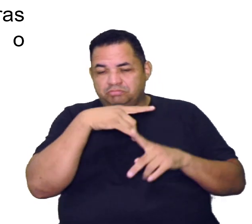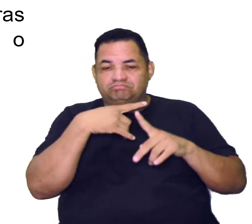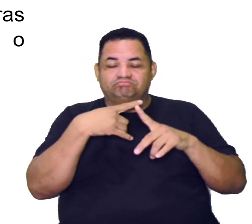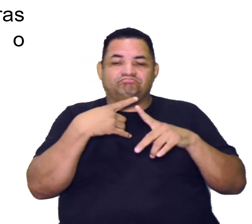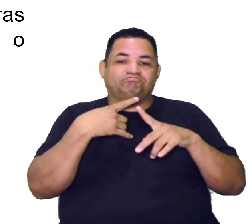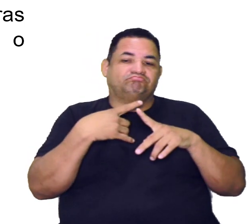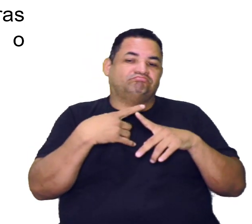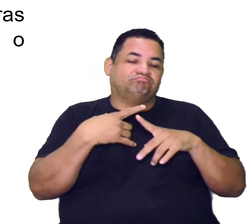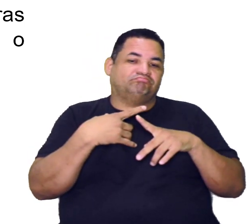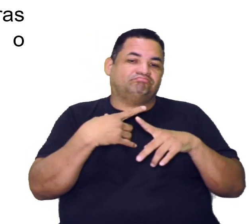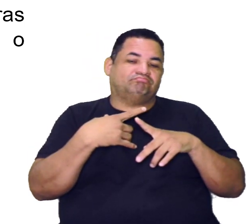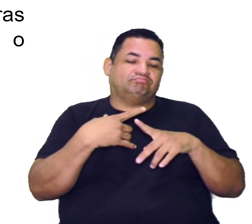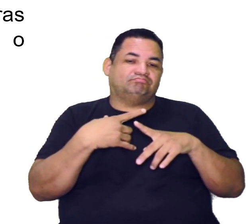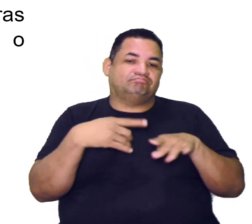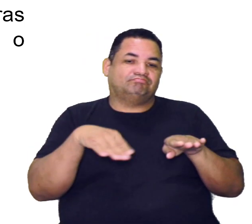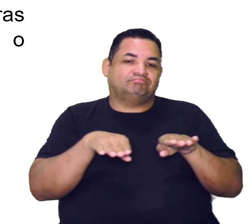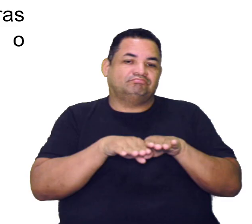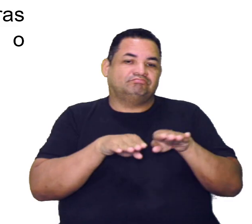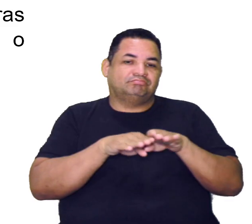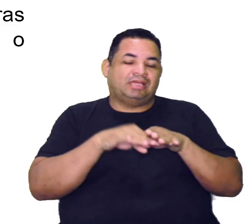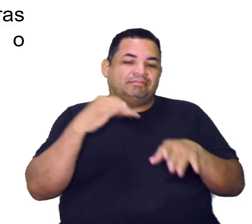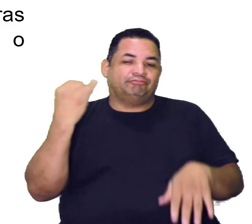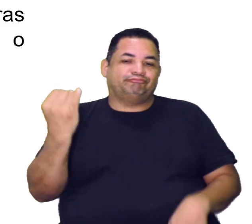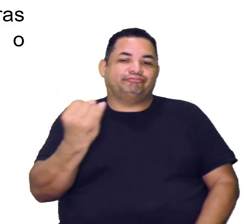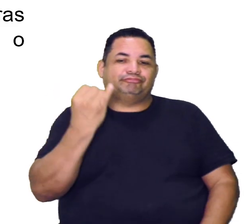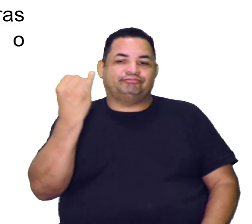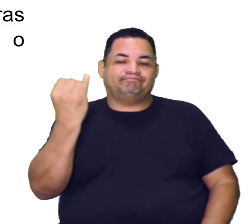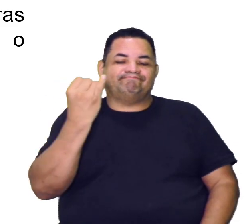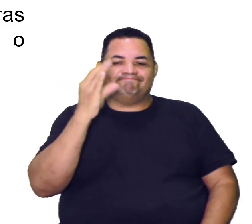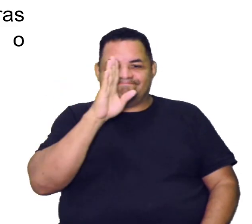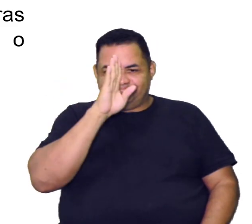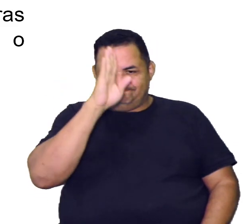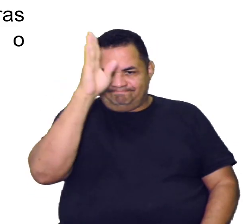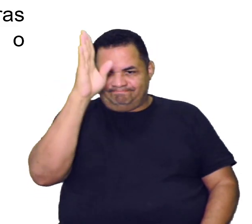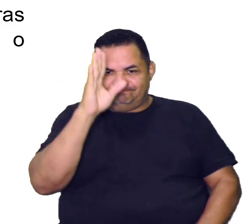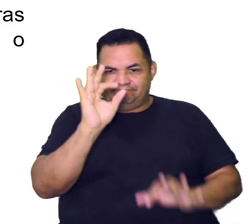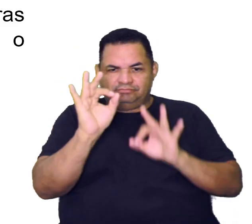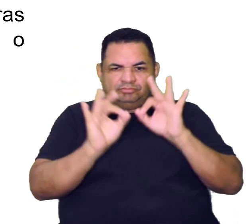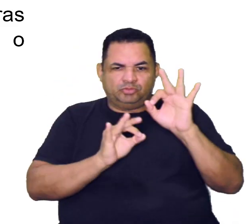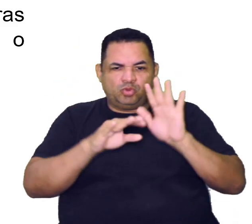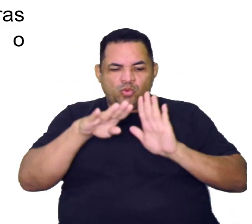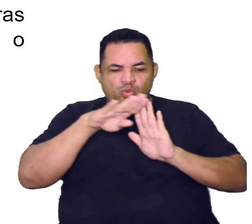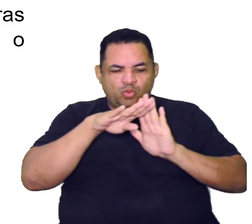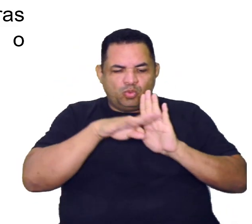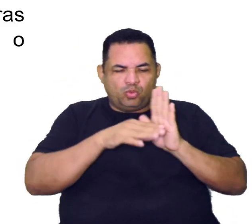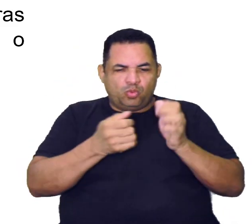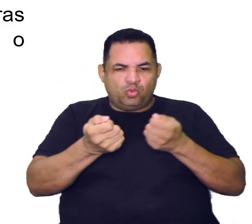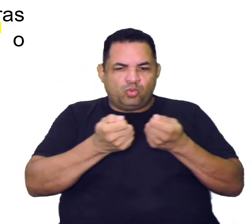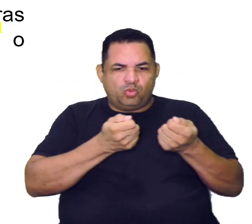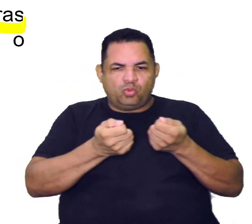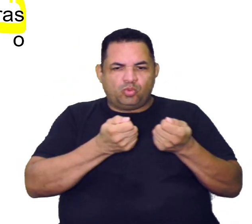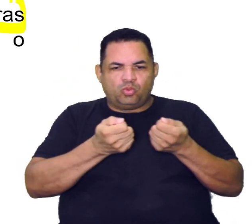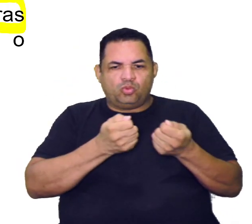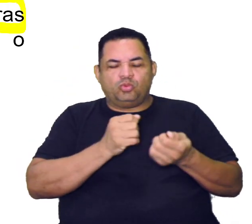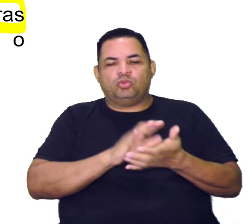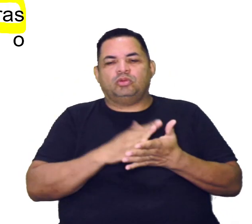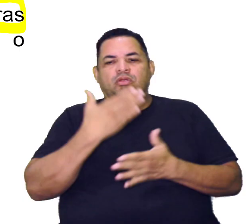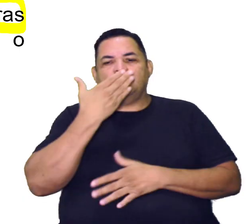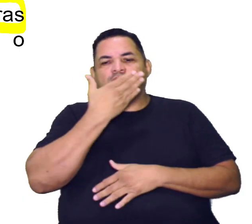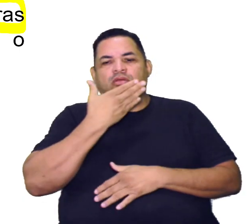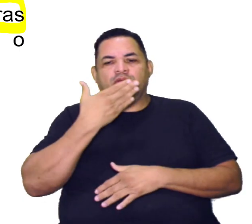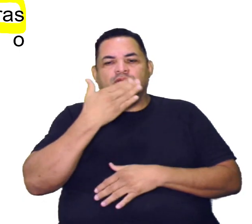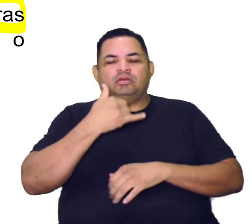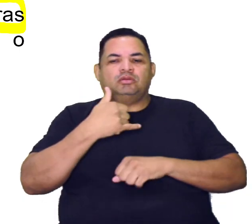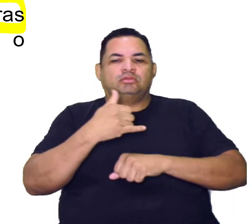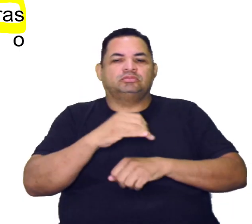A alimentação, ela desempenha um papel crucial. Uma dieta, por exemplo, que é rica em açúcares e gorduras, ela